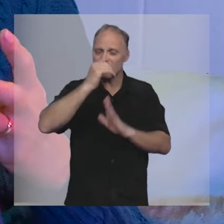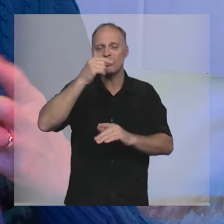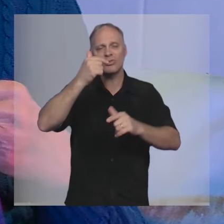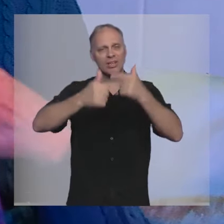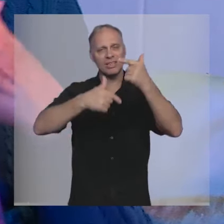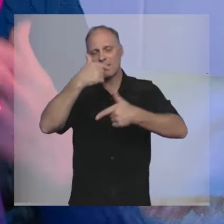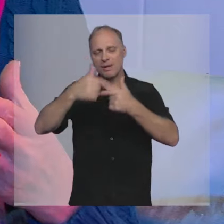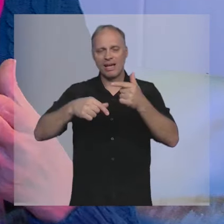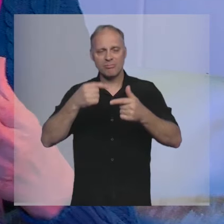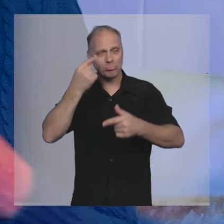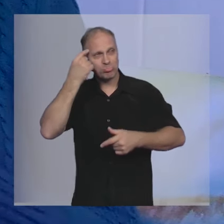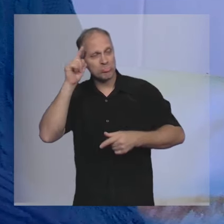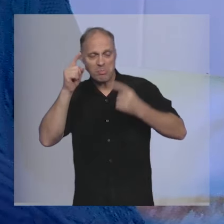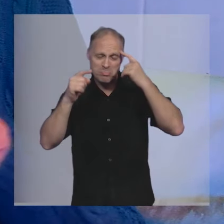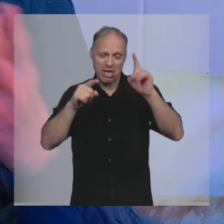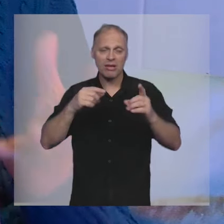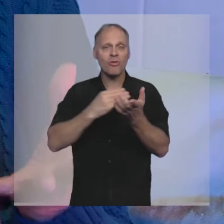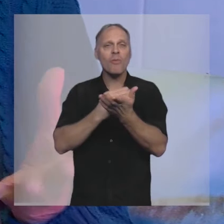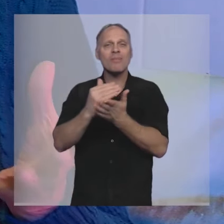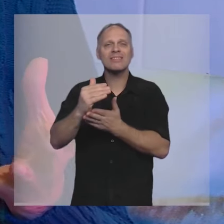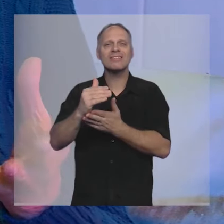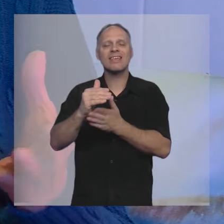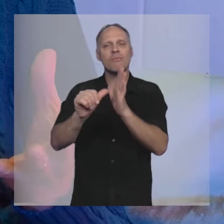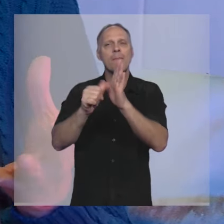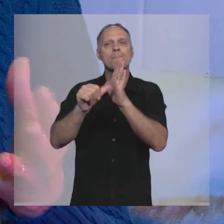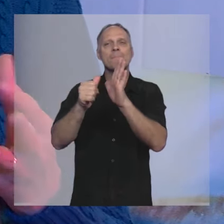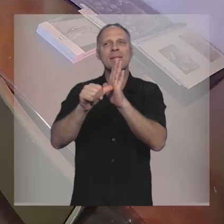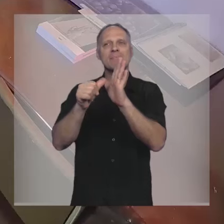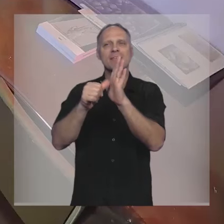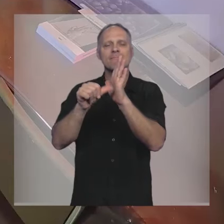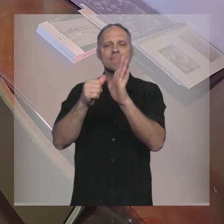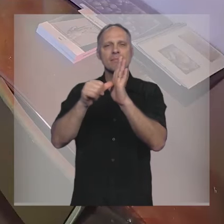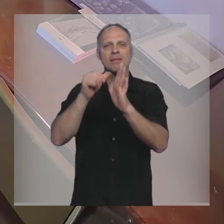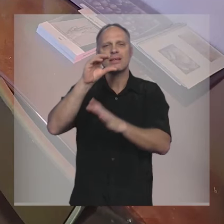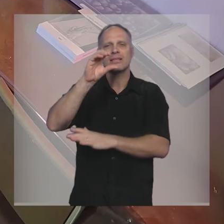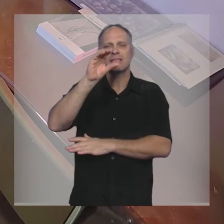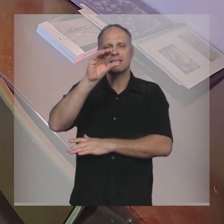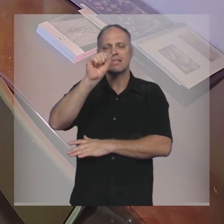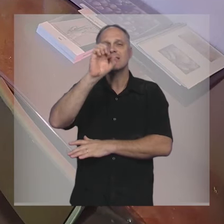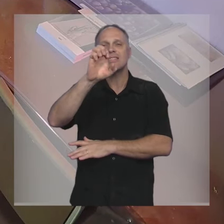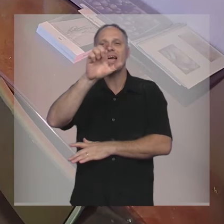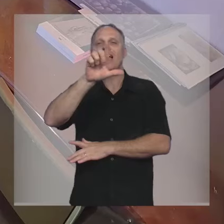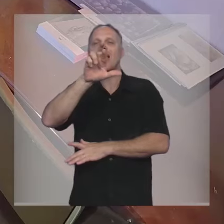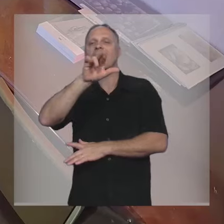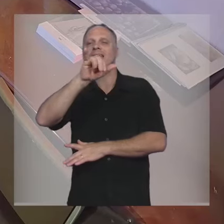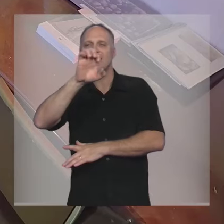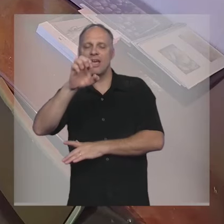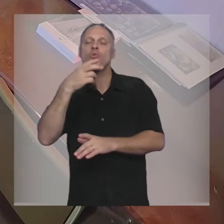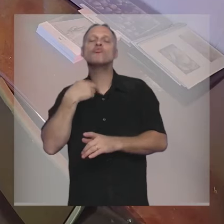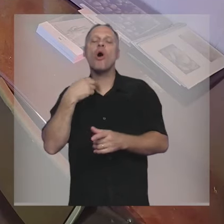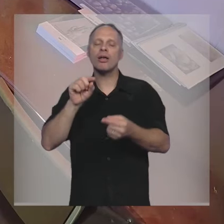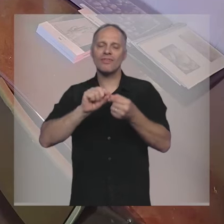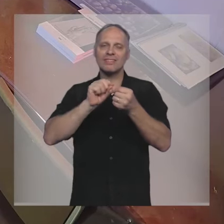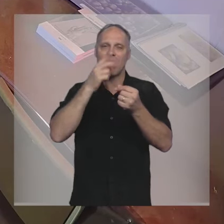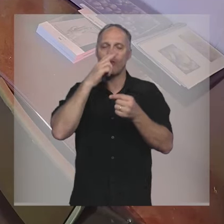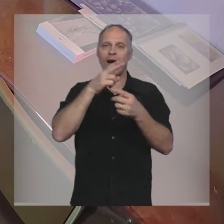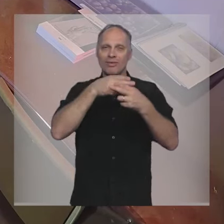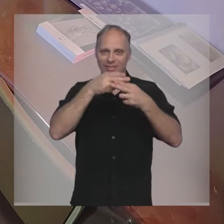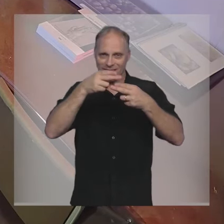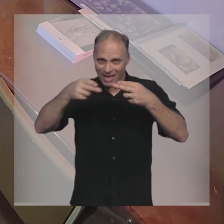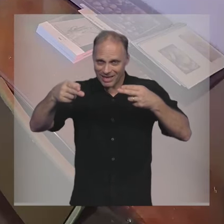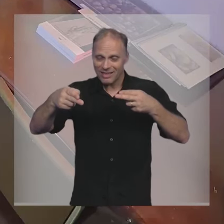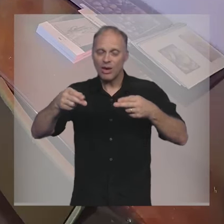que eram criativos. Comecei com a primeira série, porque eu gosto de fazer em série. Quando eu começo com uma